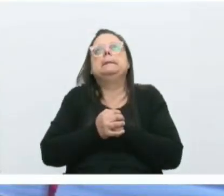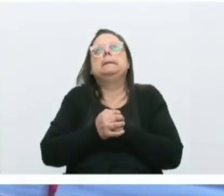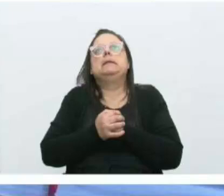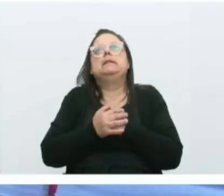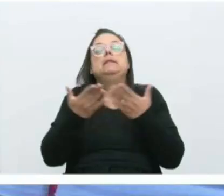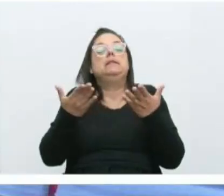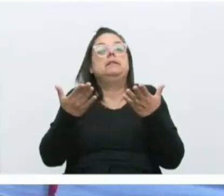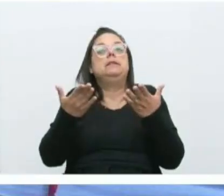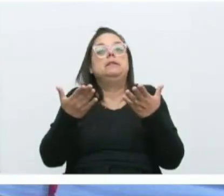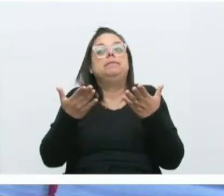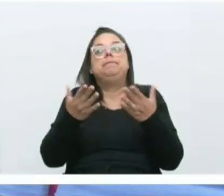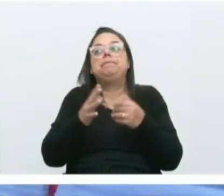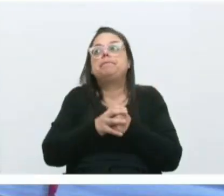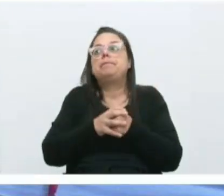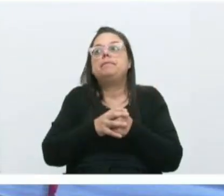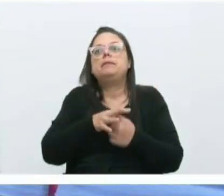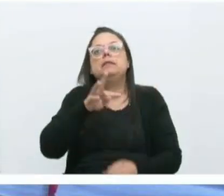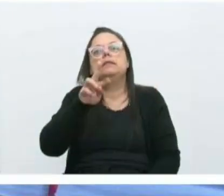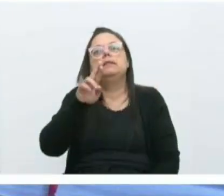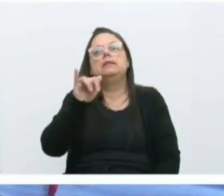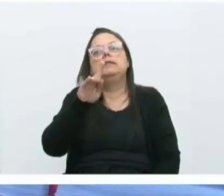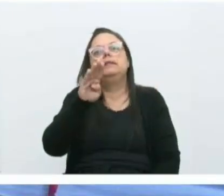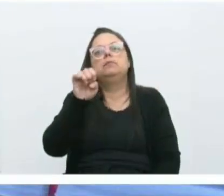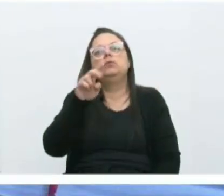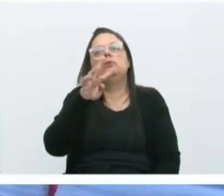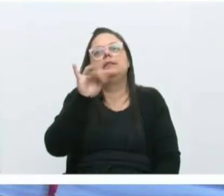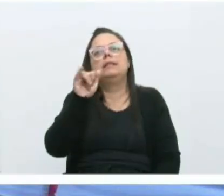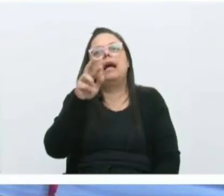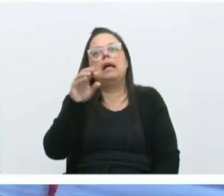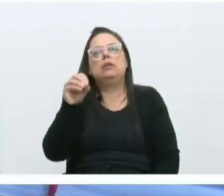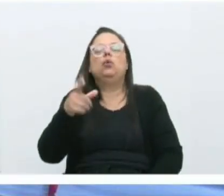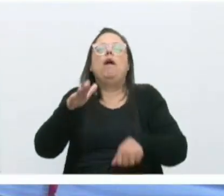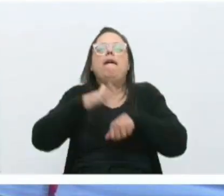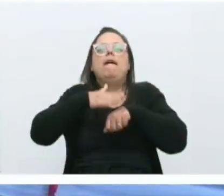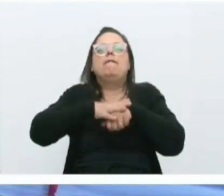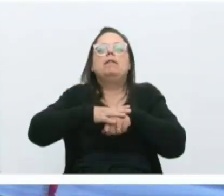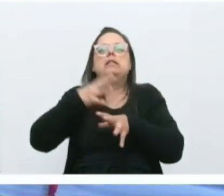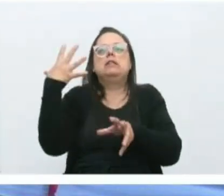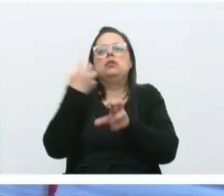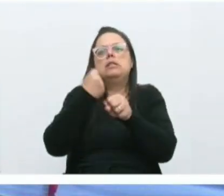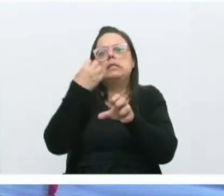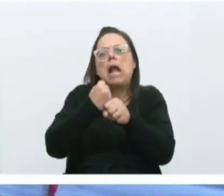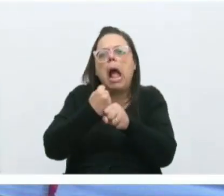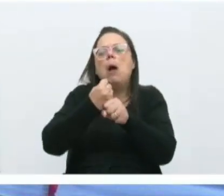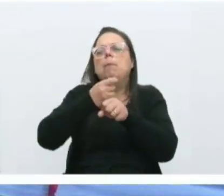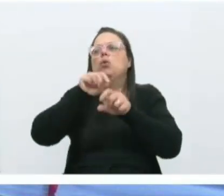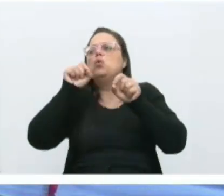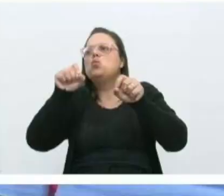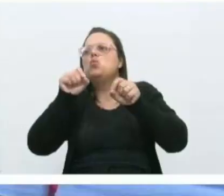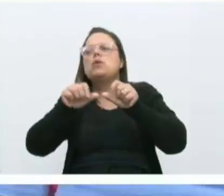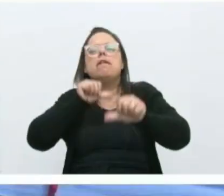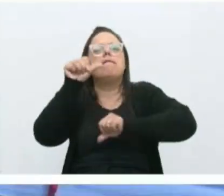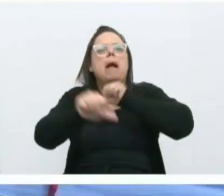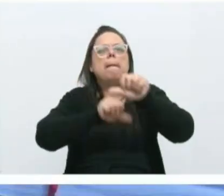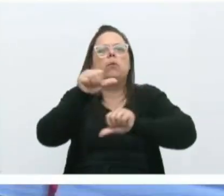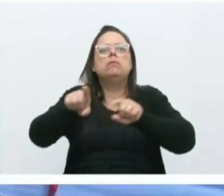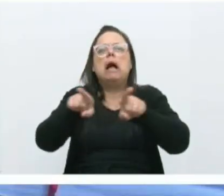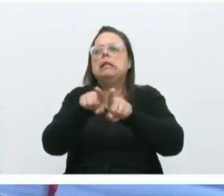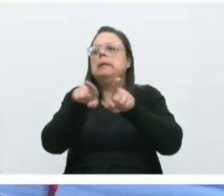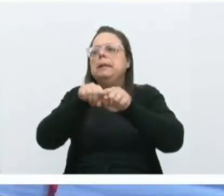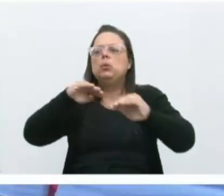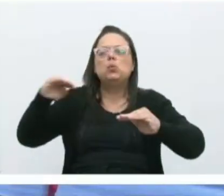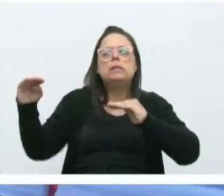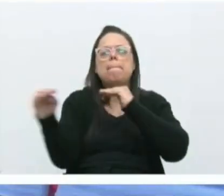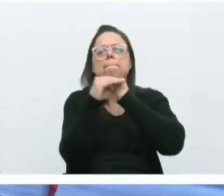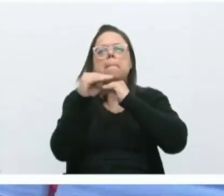E com isso, fazendo esse cálculo, né, do que vai mudar, dos impactos, dos desafios